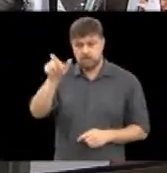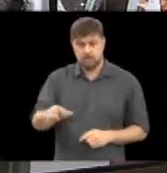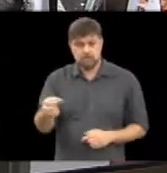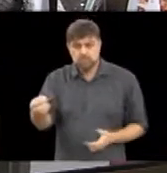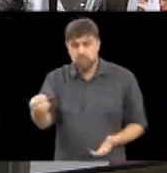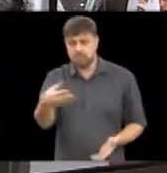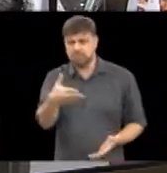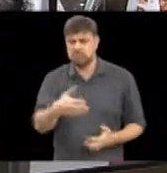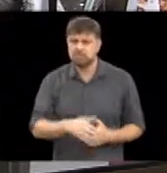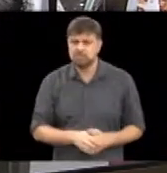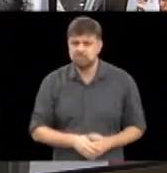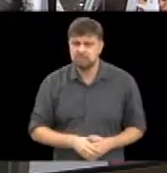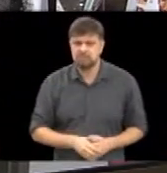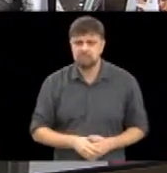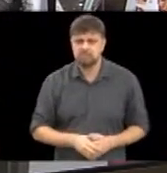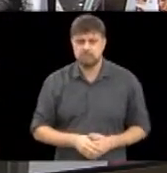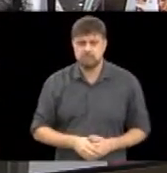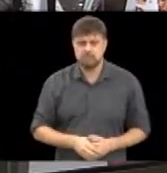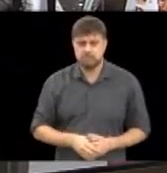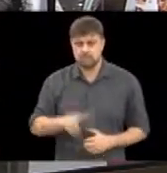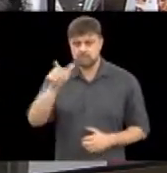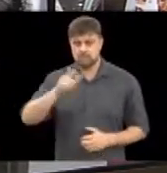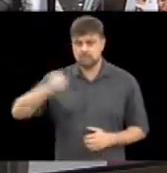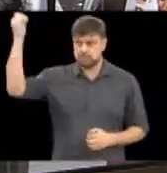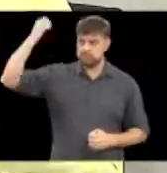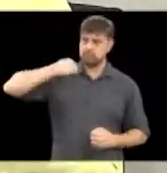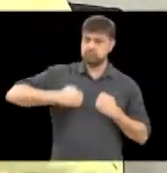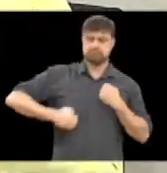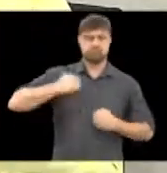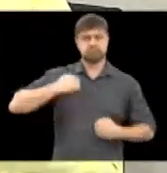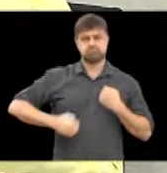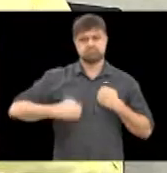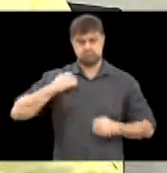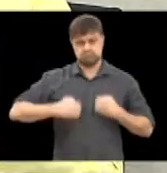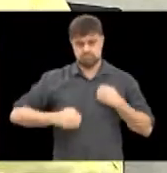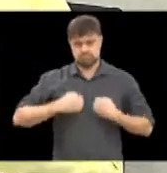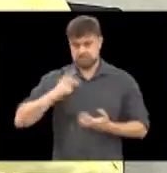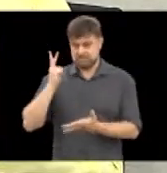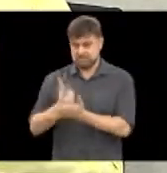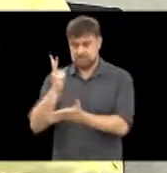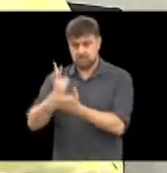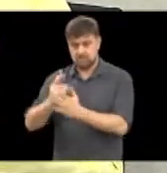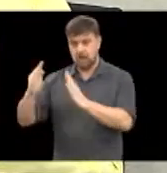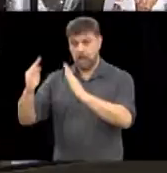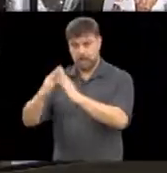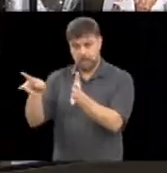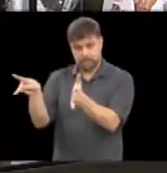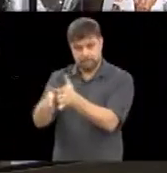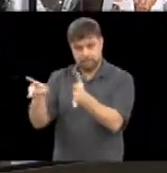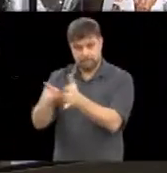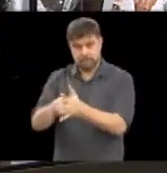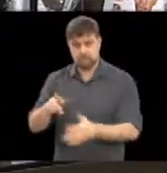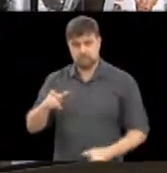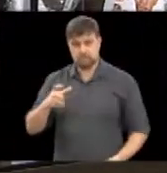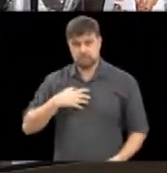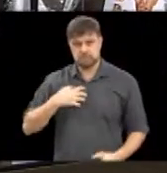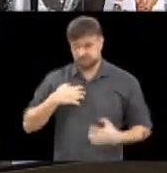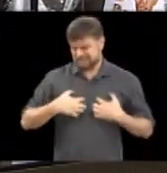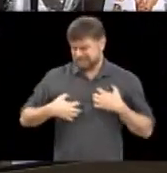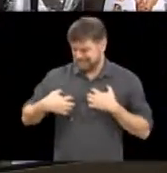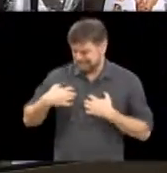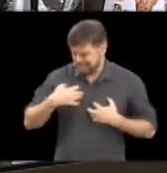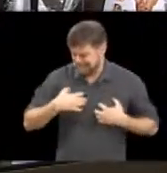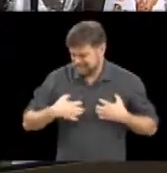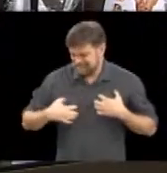novas, recentes. Paciente que toma depois do banho no chuveiro só da casa dele, que apresentou uma reação